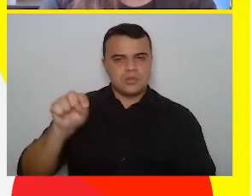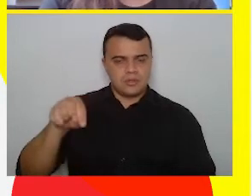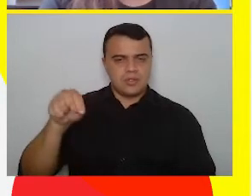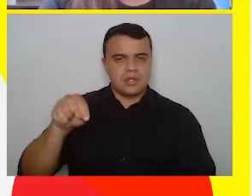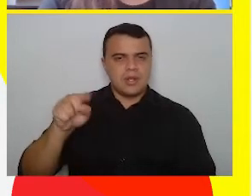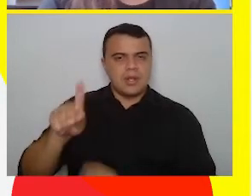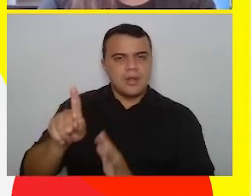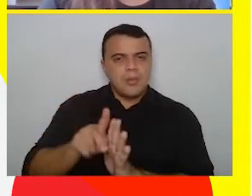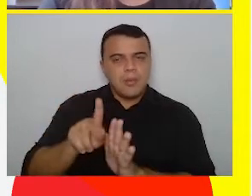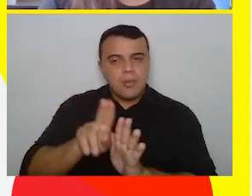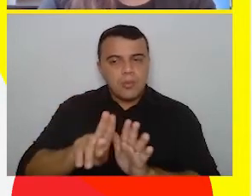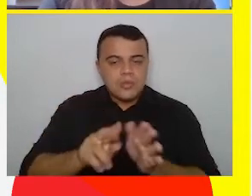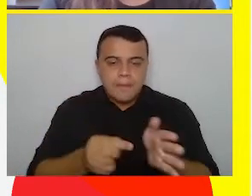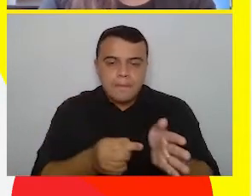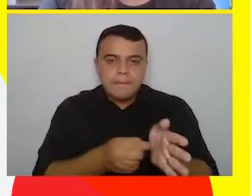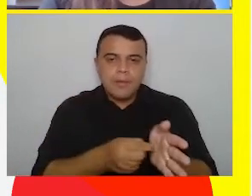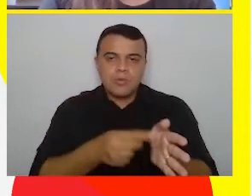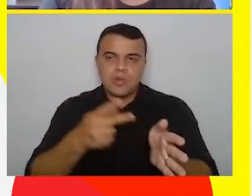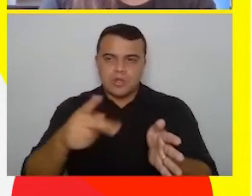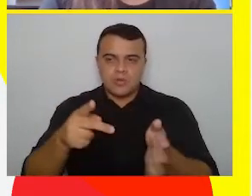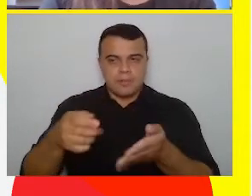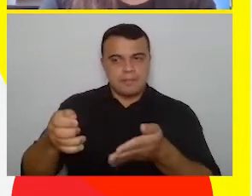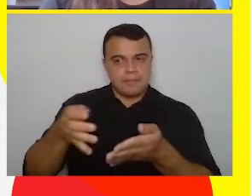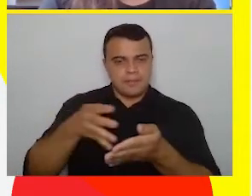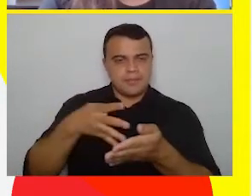o ponto nas suas pinturas,